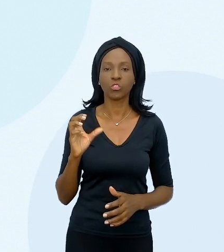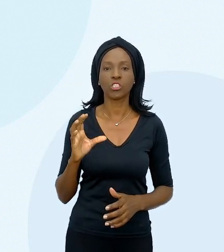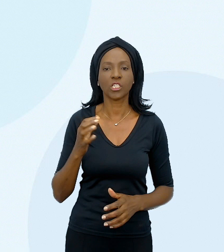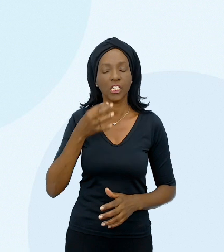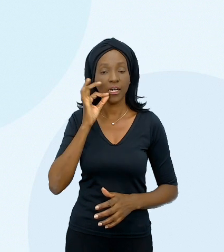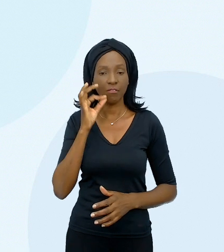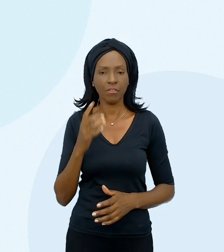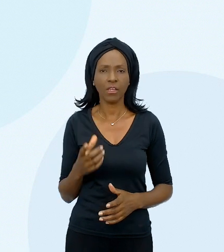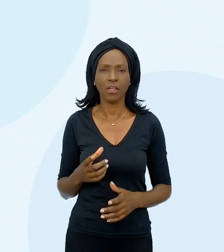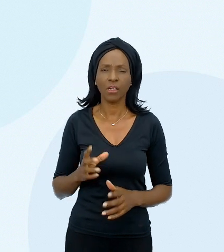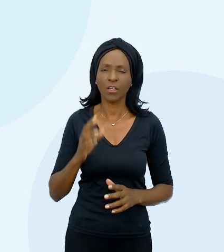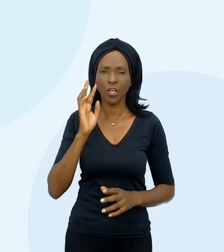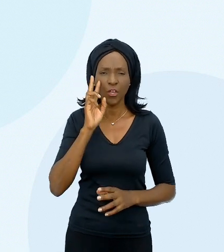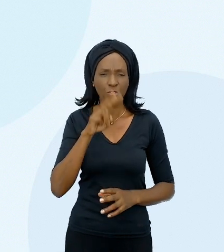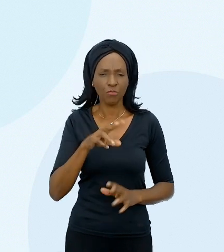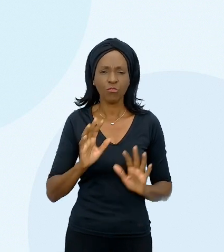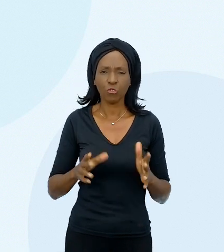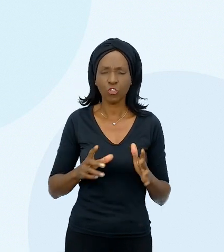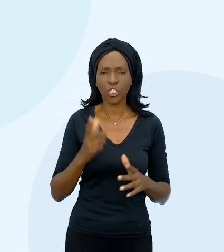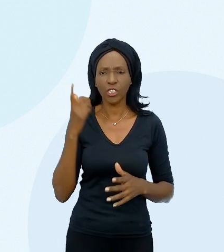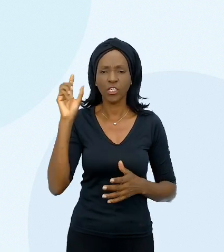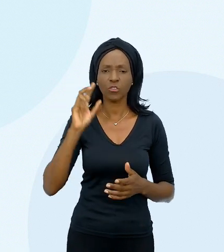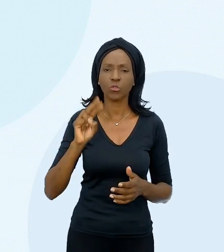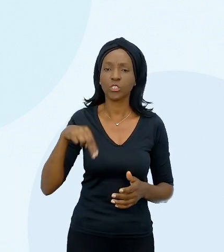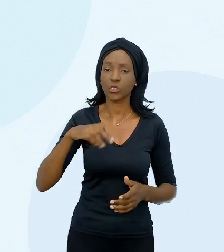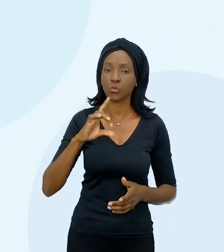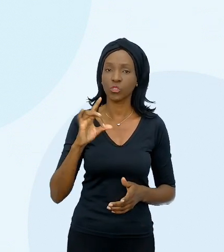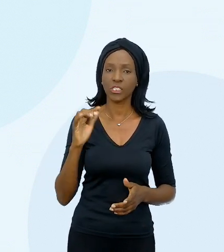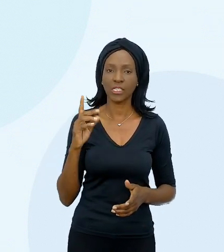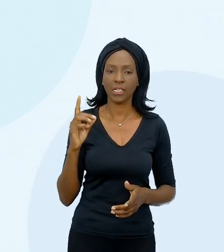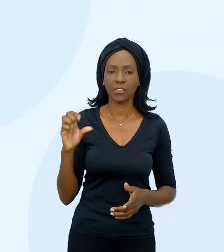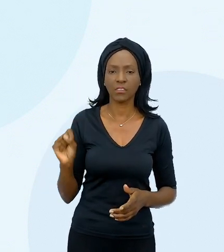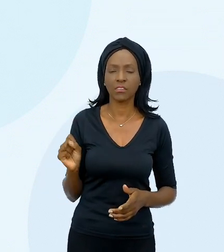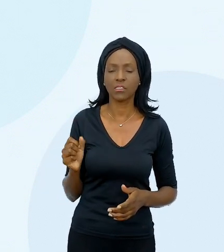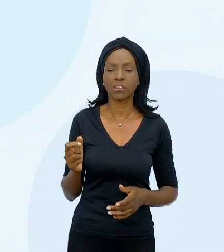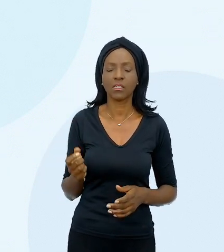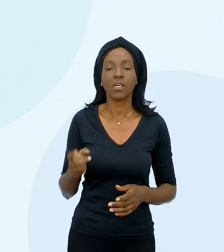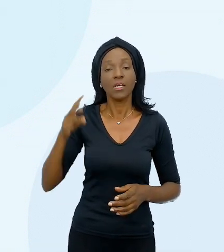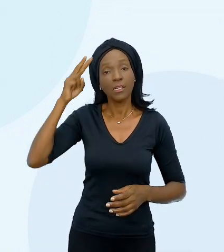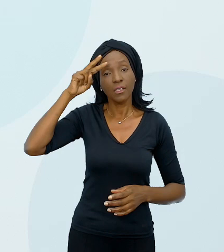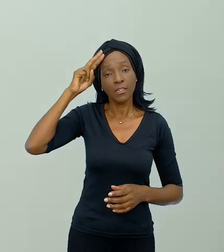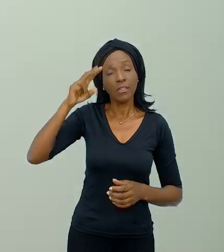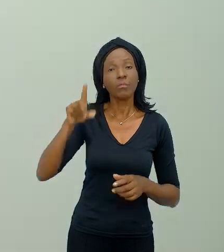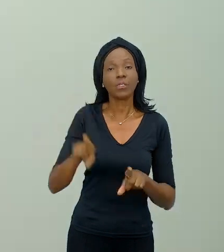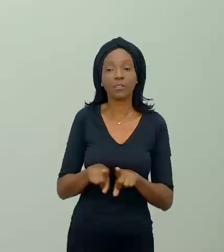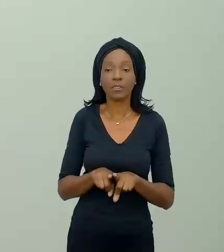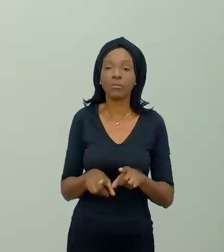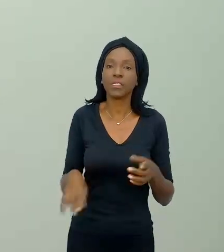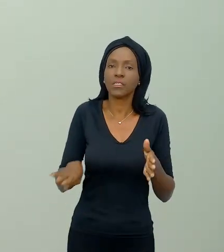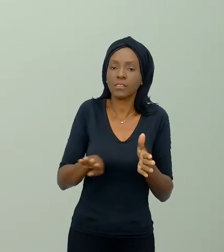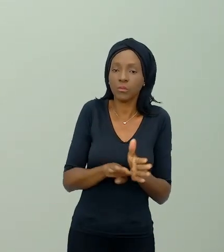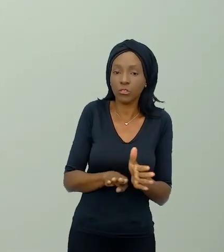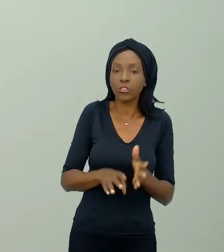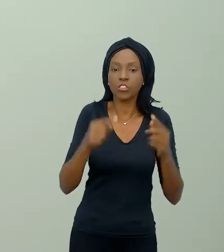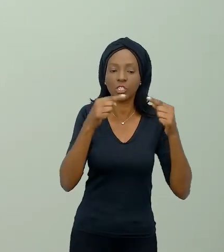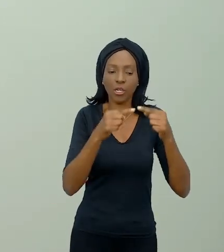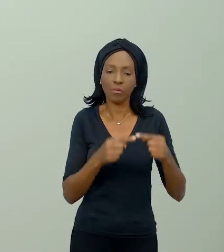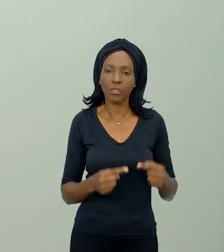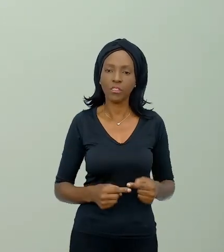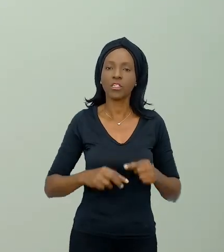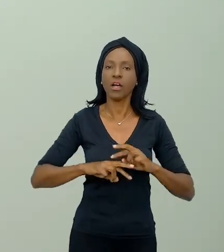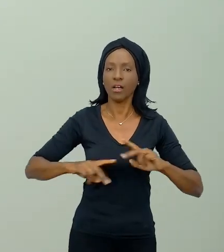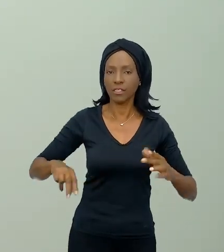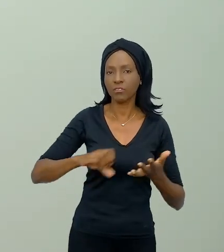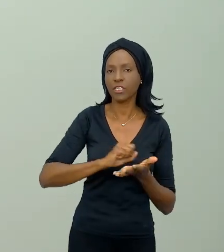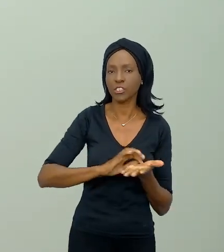nas outras unidades e vai relembrar essa metodologia Word Café aplicada às